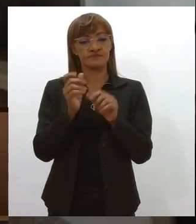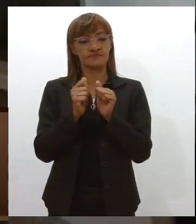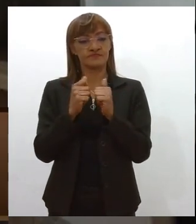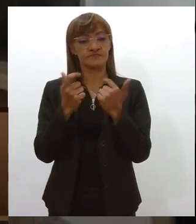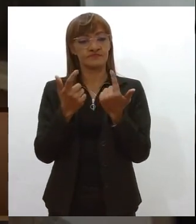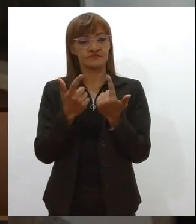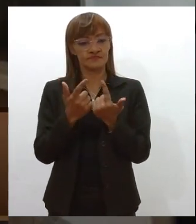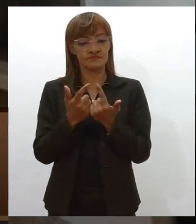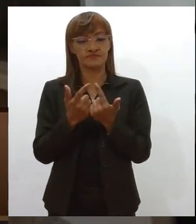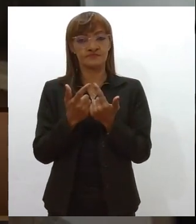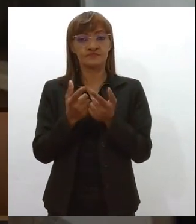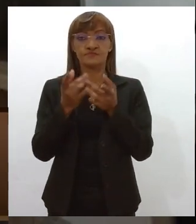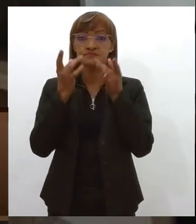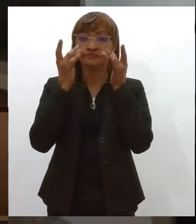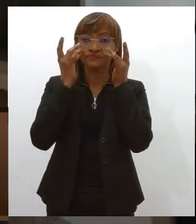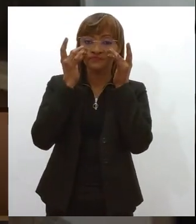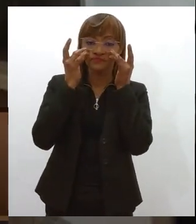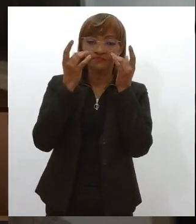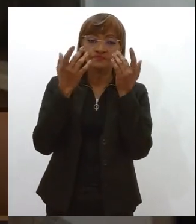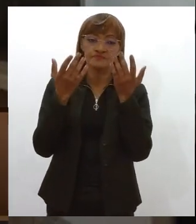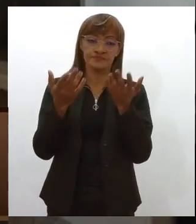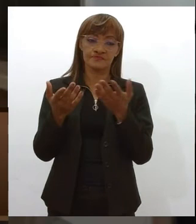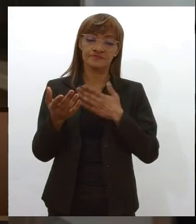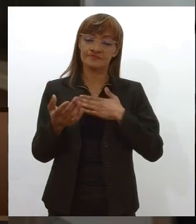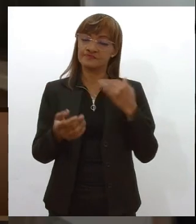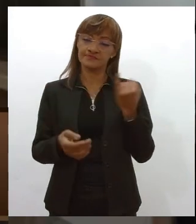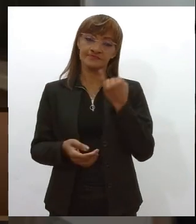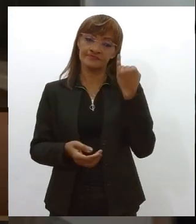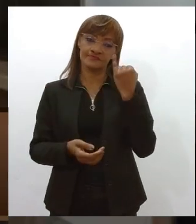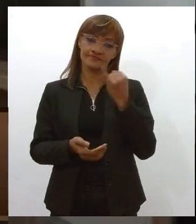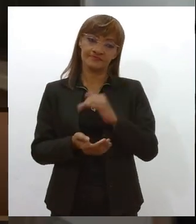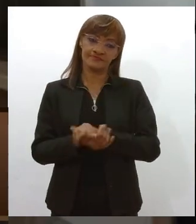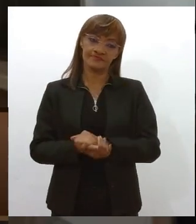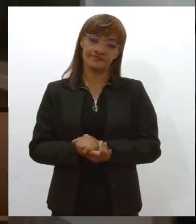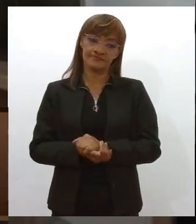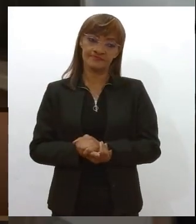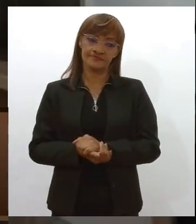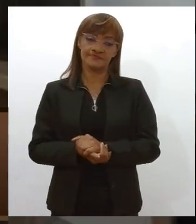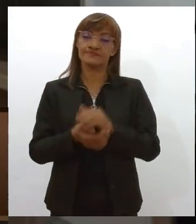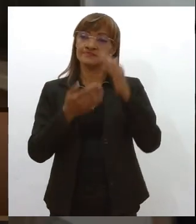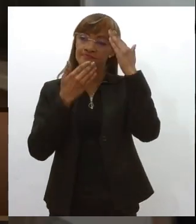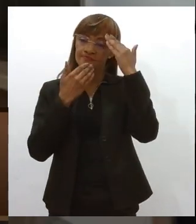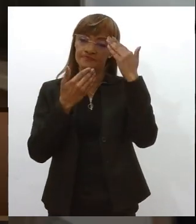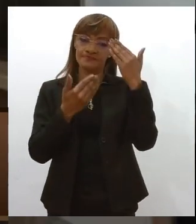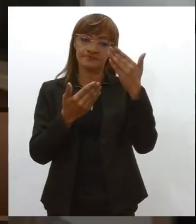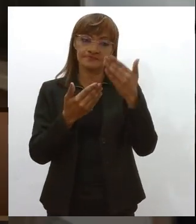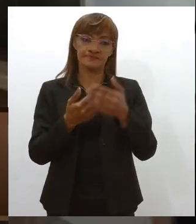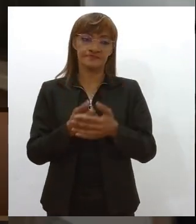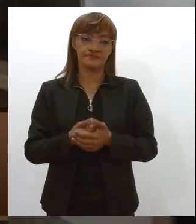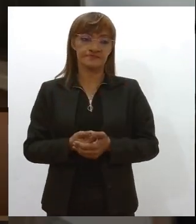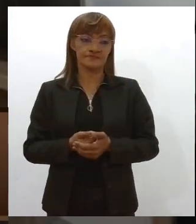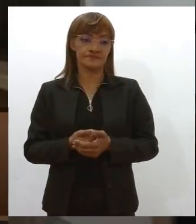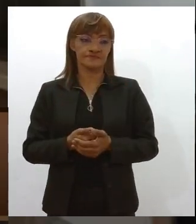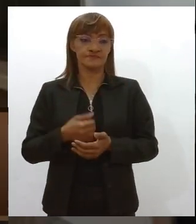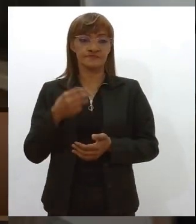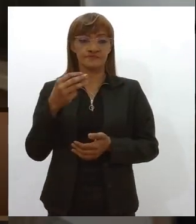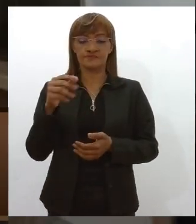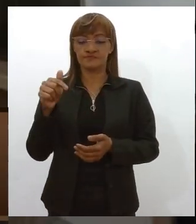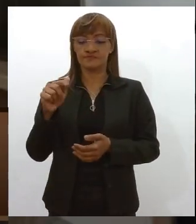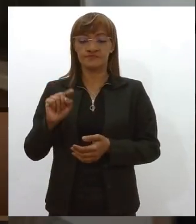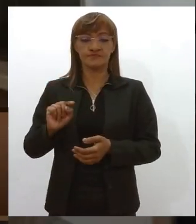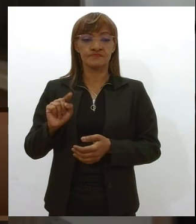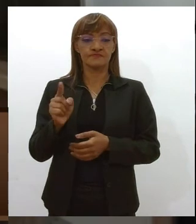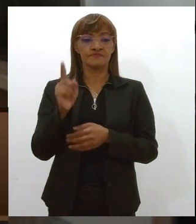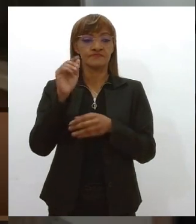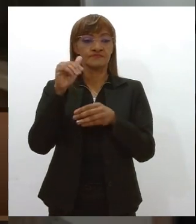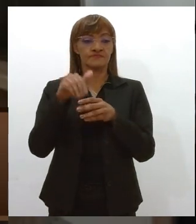escutar. Isso, para mim, é fundamental. Então, eu só tenho a agradecer aos mais de 37 mil votos que eu tive, a todos